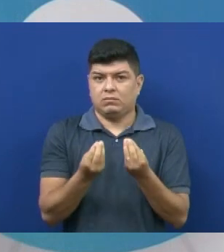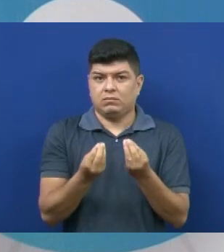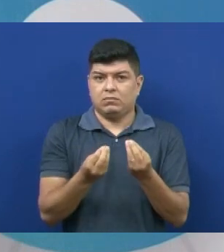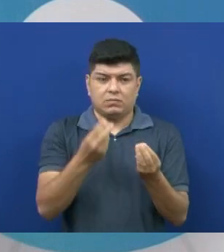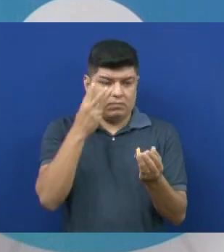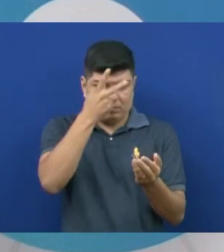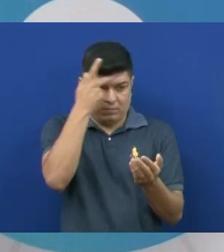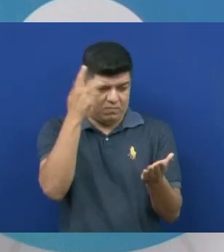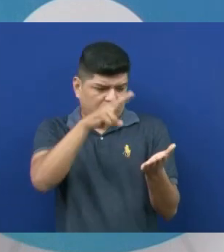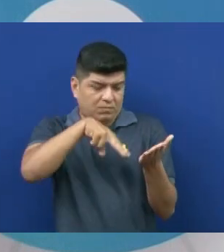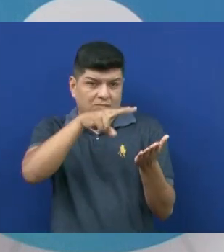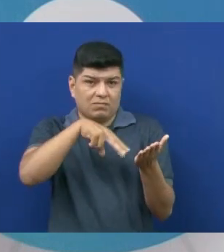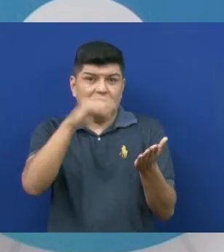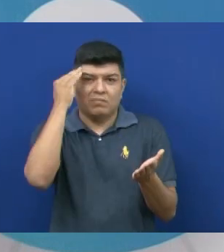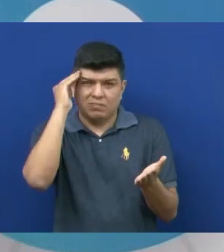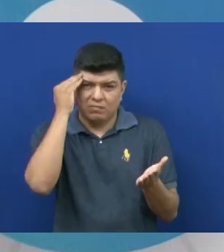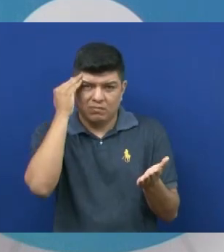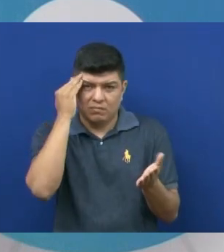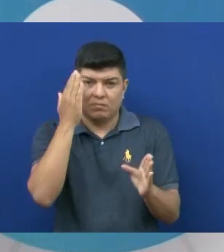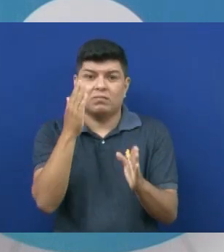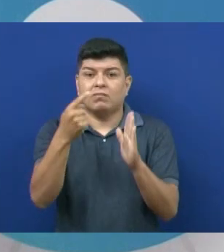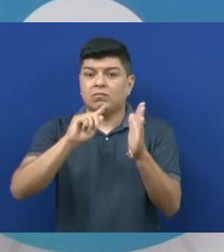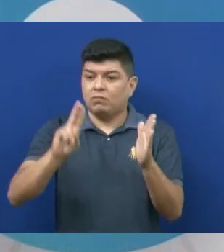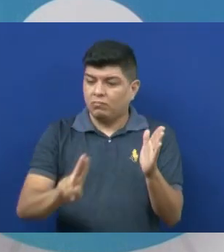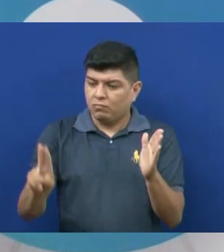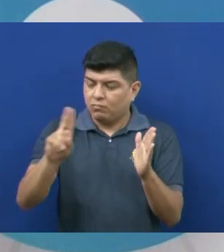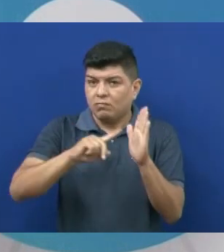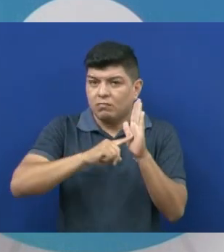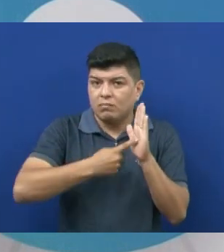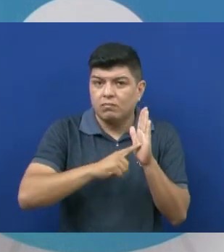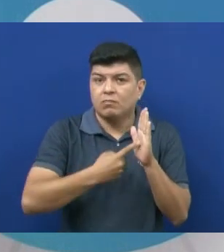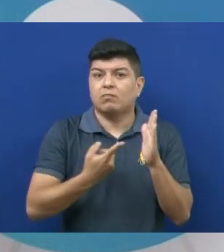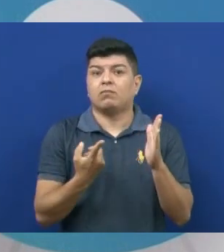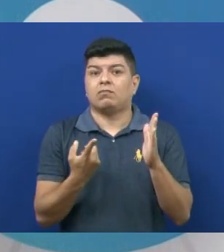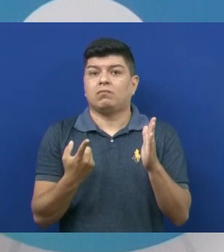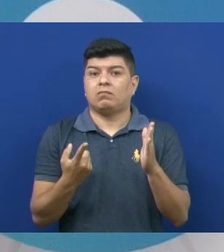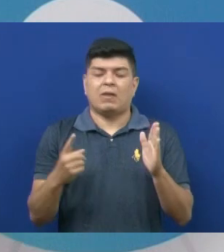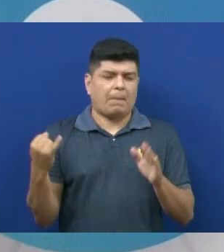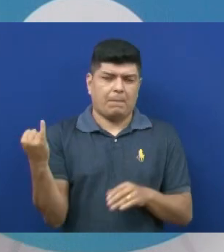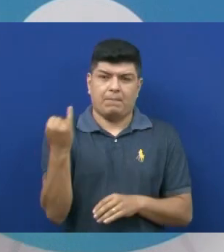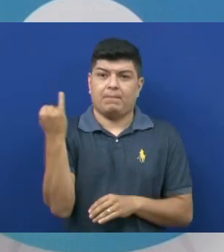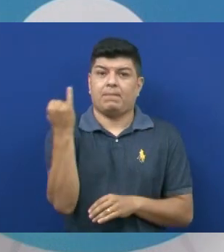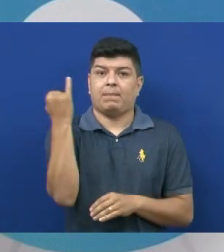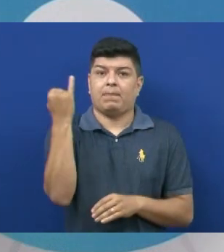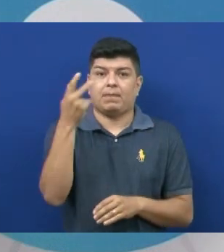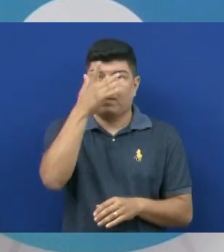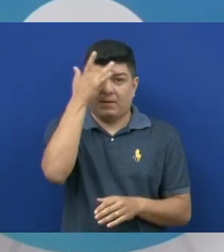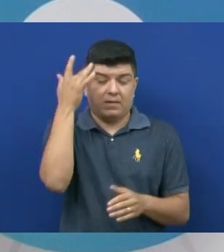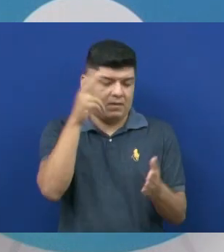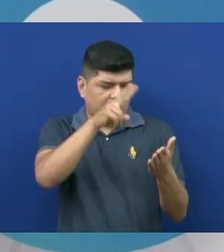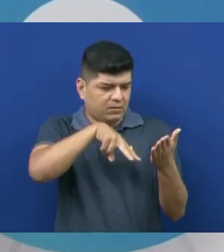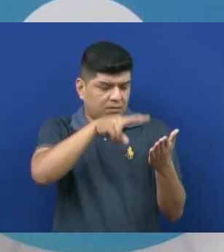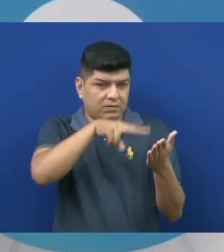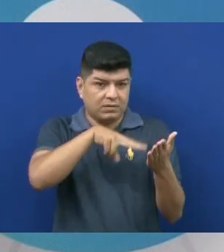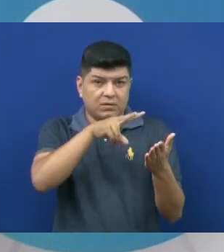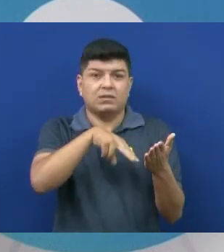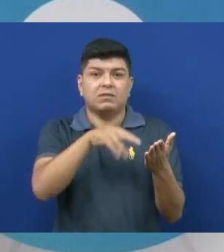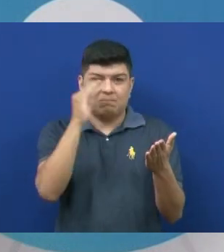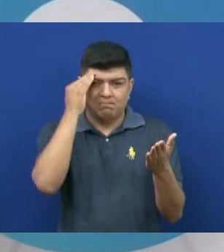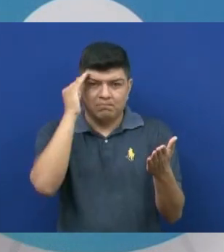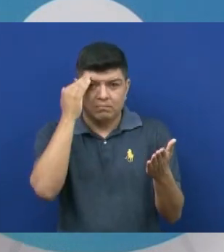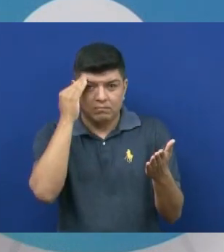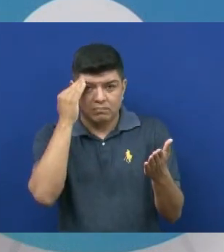nosso leitor compreenda a mensagem? Através da pontuação. A pontuação ela é extremamente importante para que o leitor possa